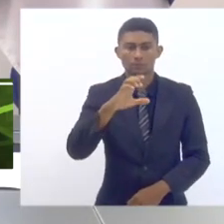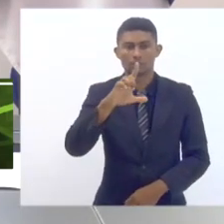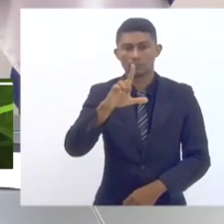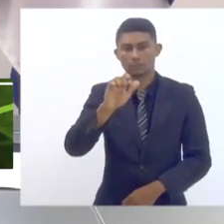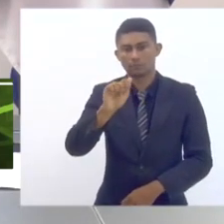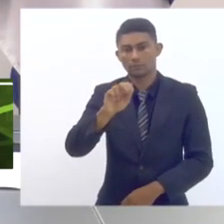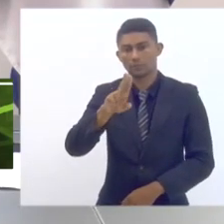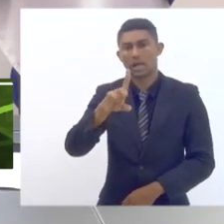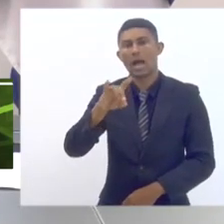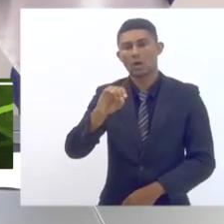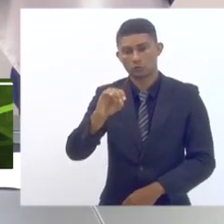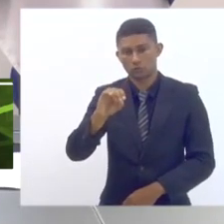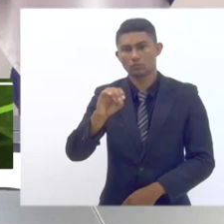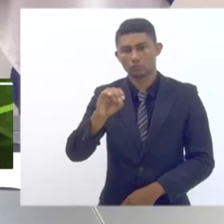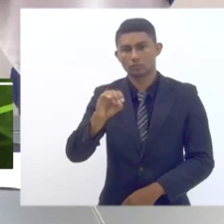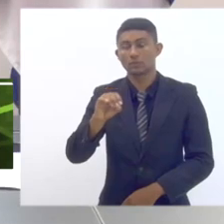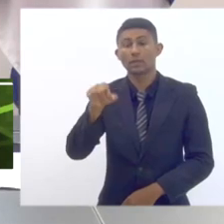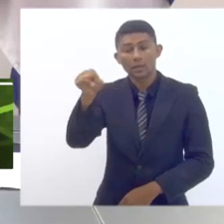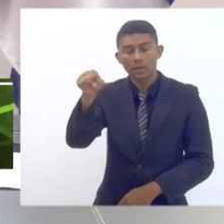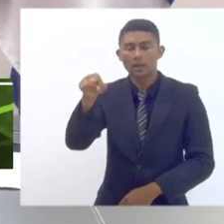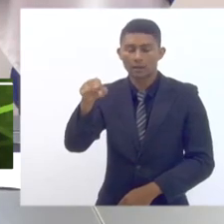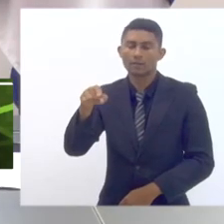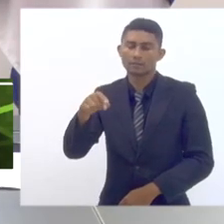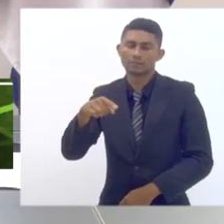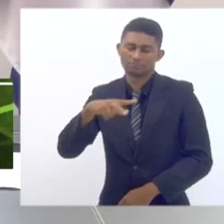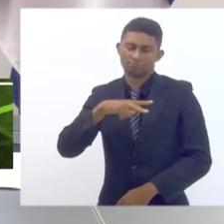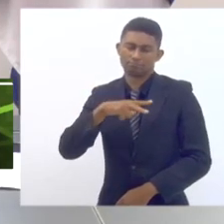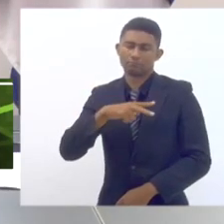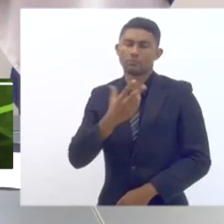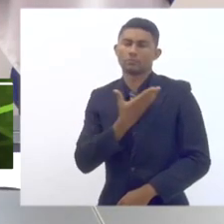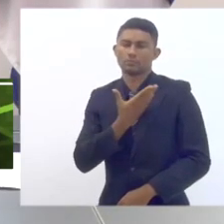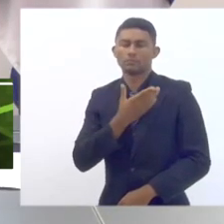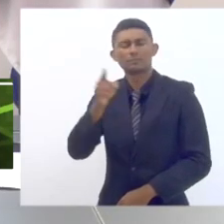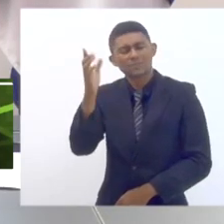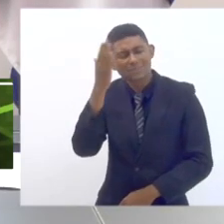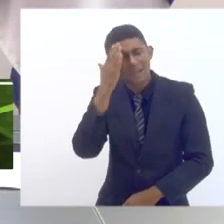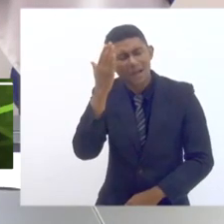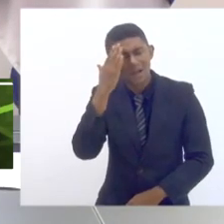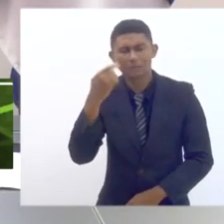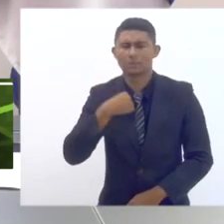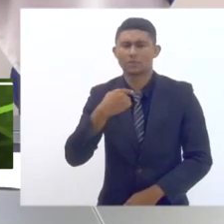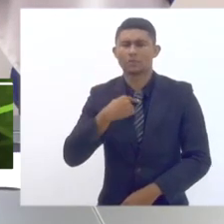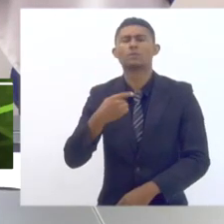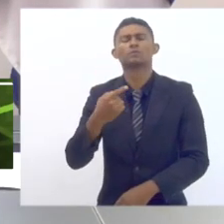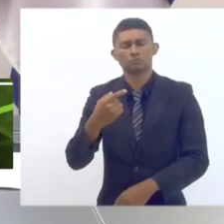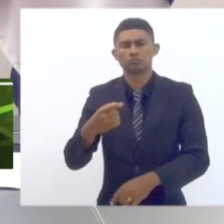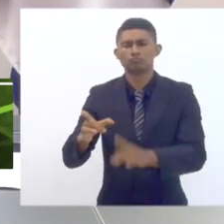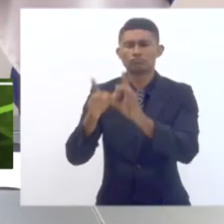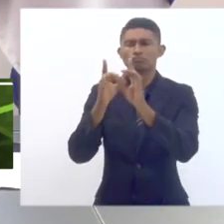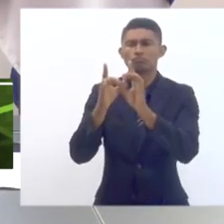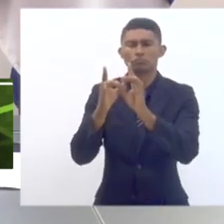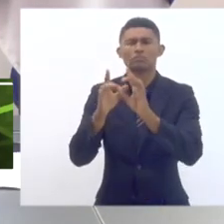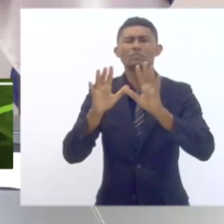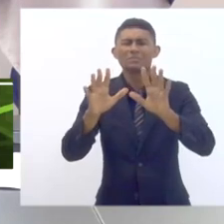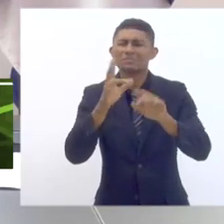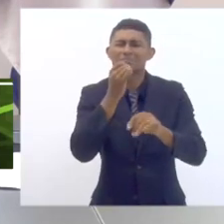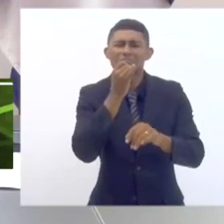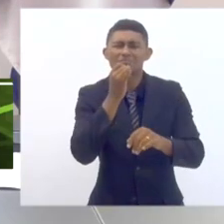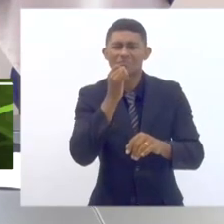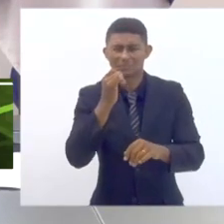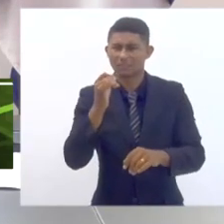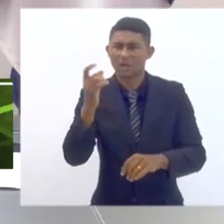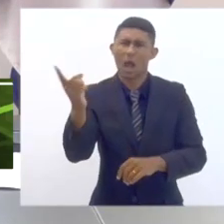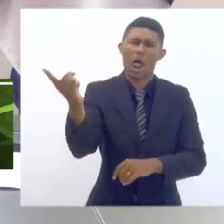na minha questão pessoal como amigo dele, sabe que eu sou amigo, sou leal, mas não sou submisso. Né? Se eu tiver de marcar